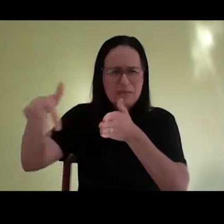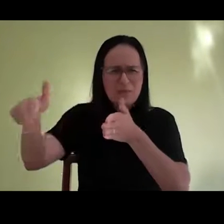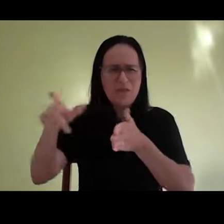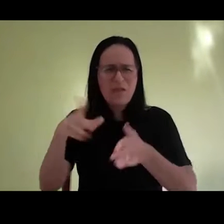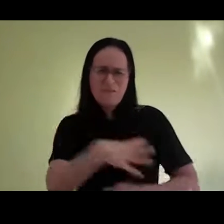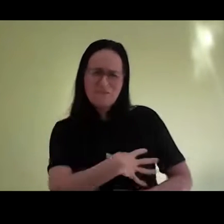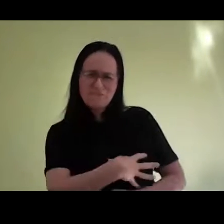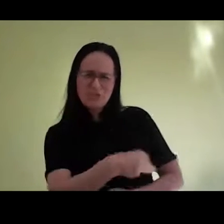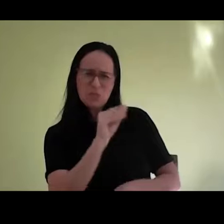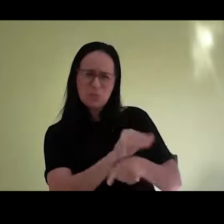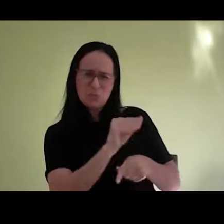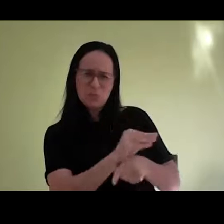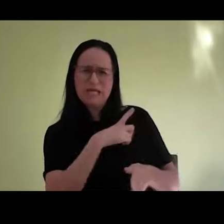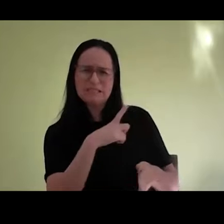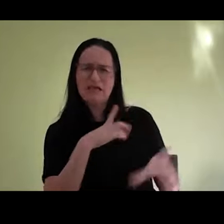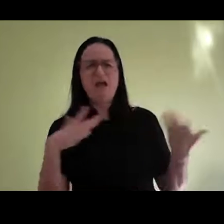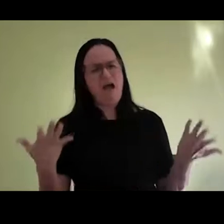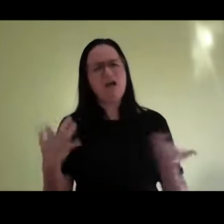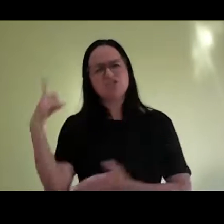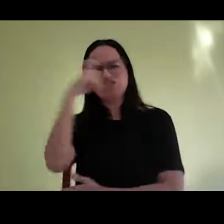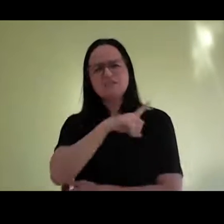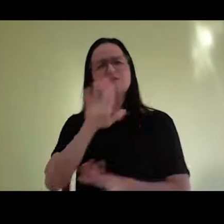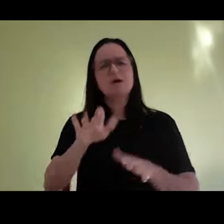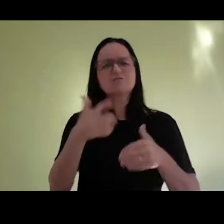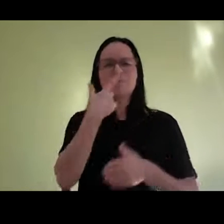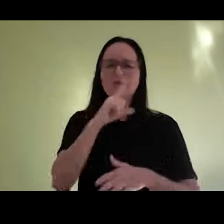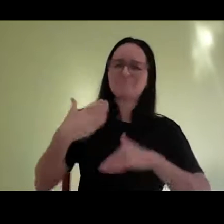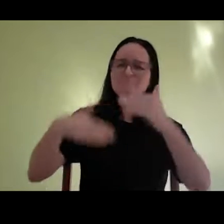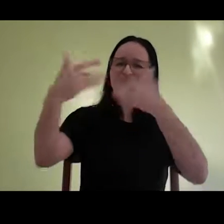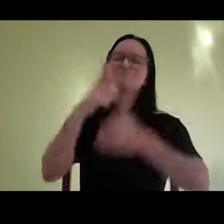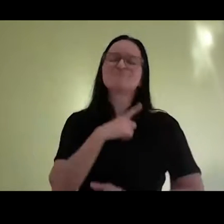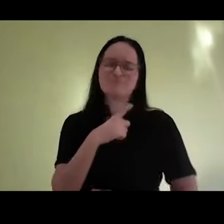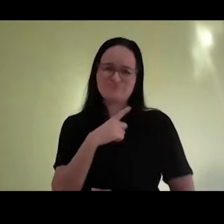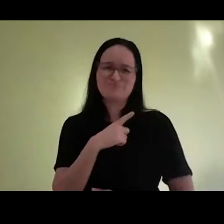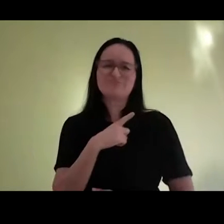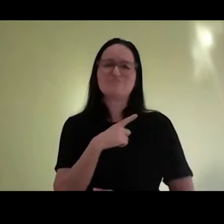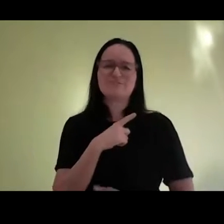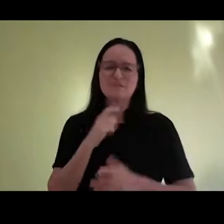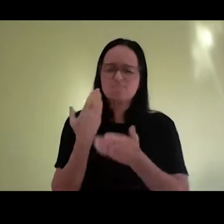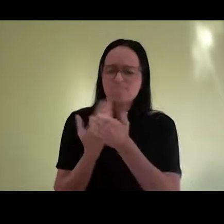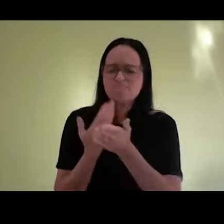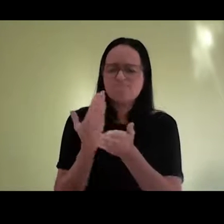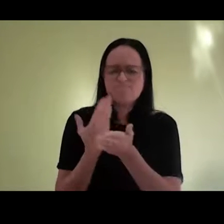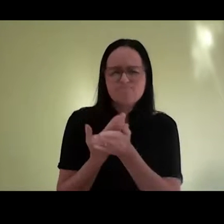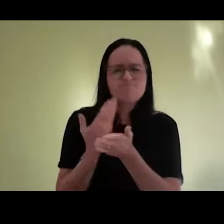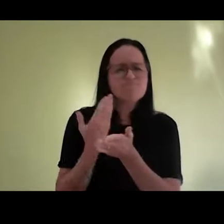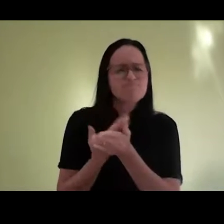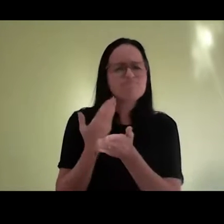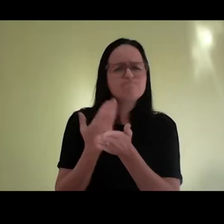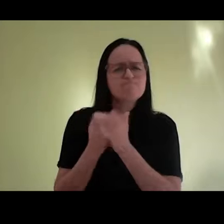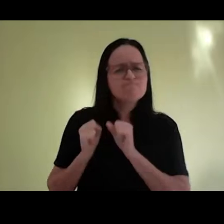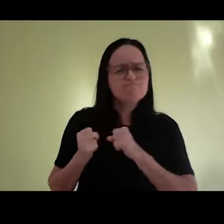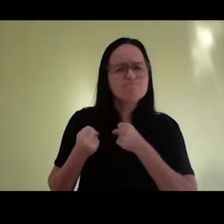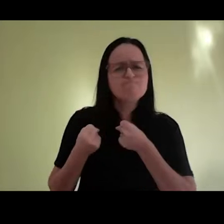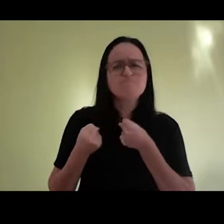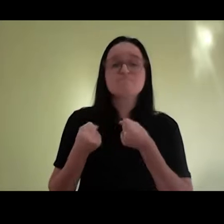isso é difícil, o resto a gente vai, tá bem? Então, assim, com muito estudo, muita dedicação, mas, assim, com